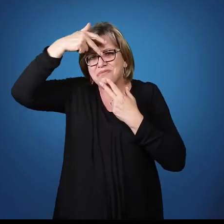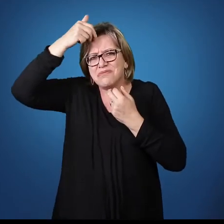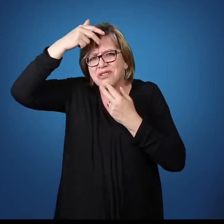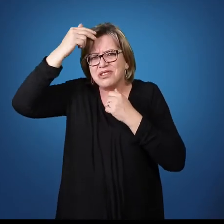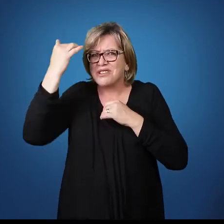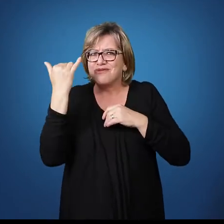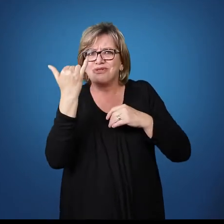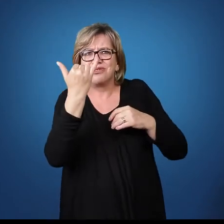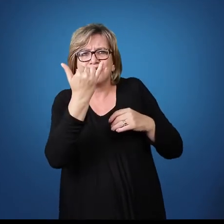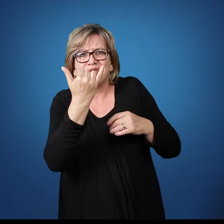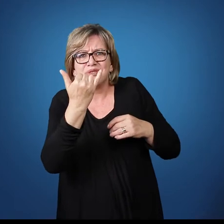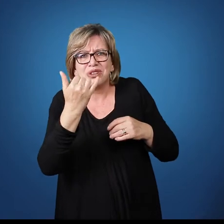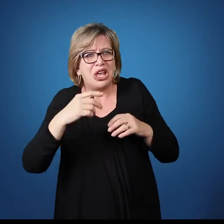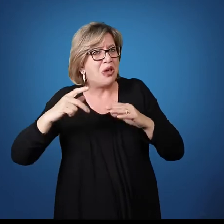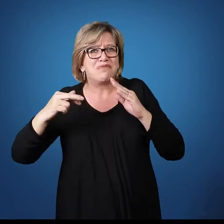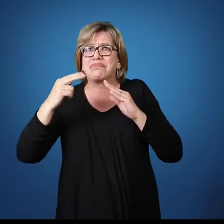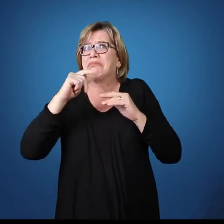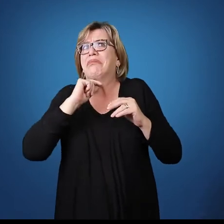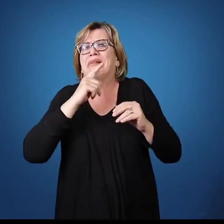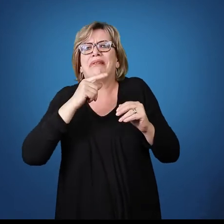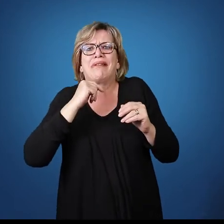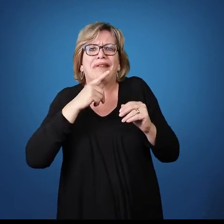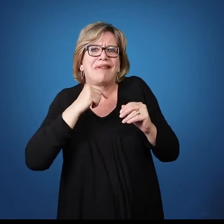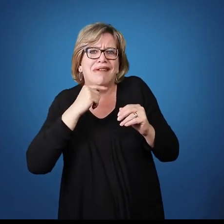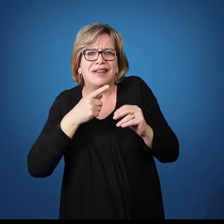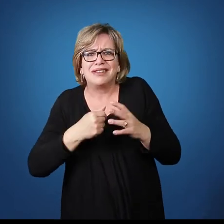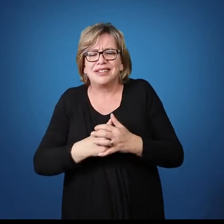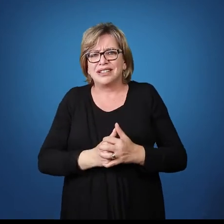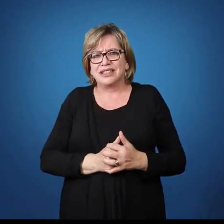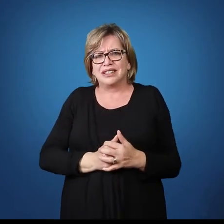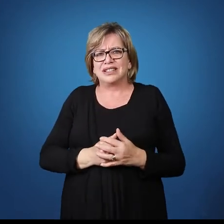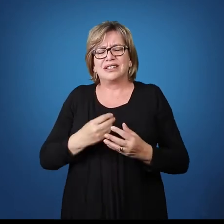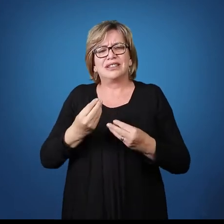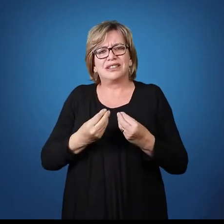disse: "Eu não subo no telhado."